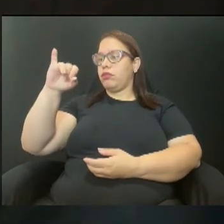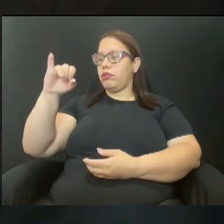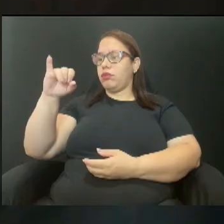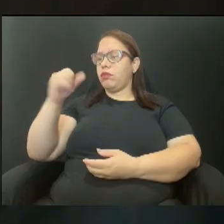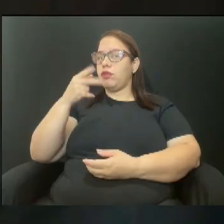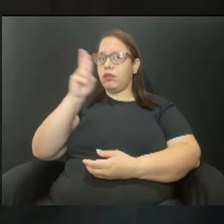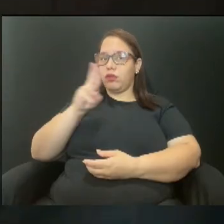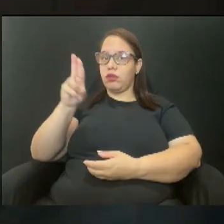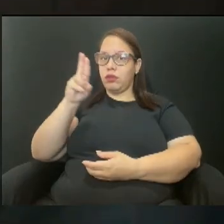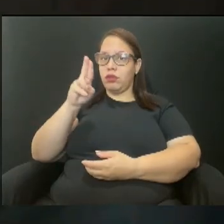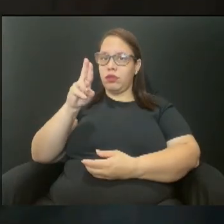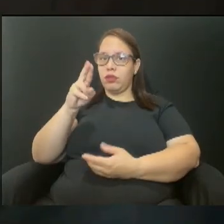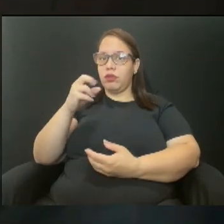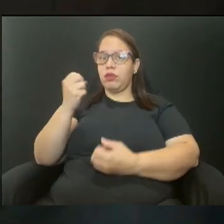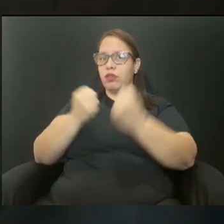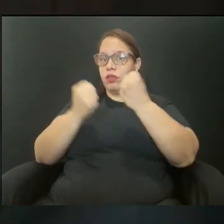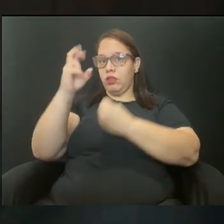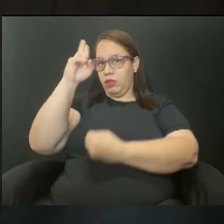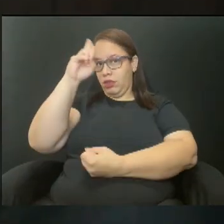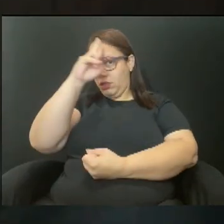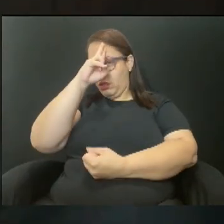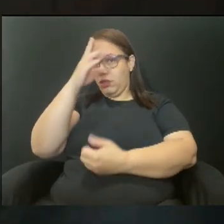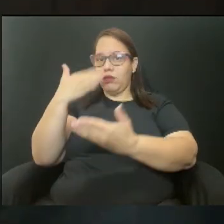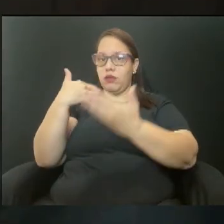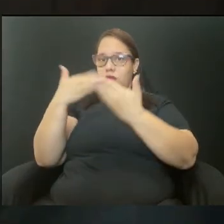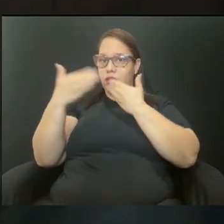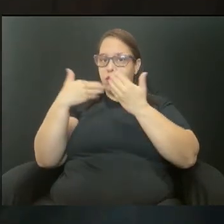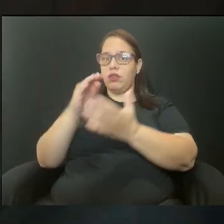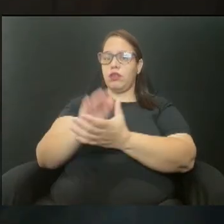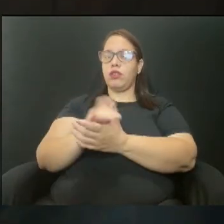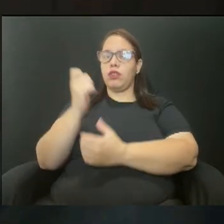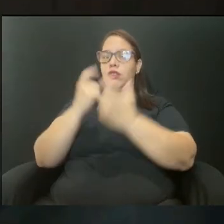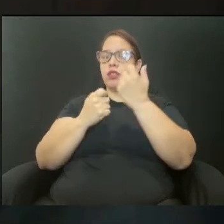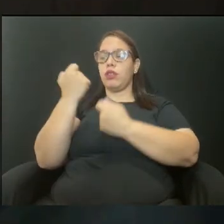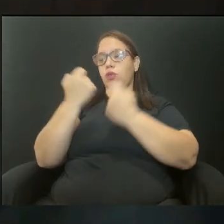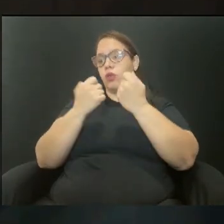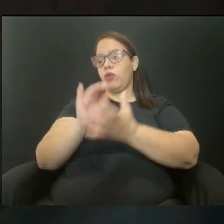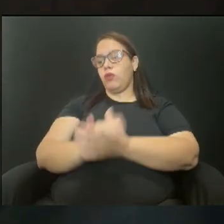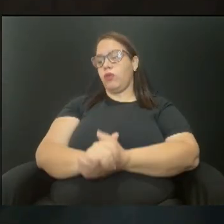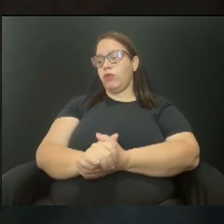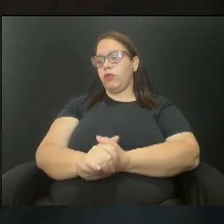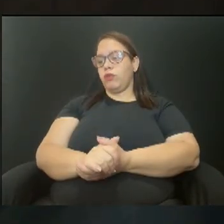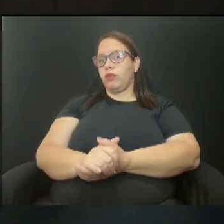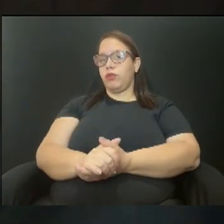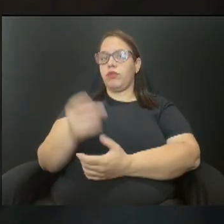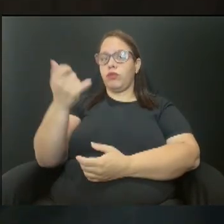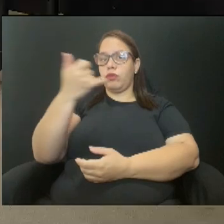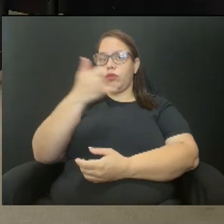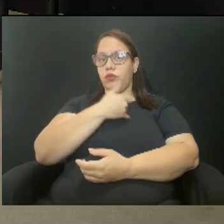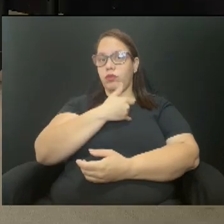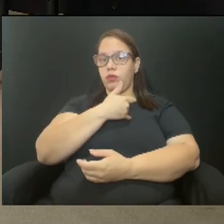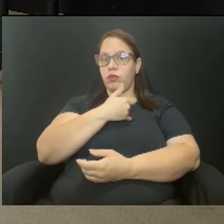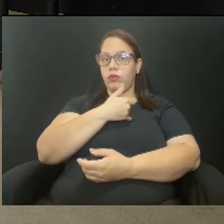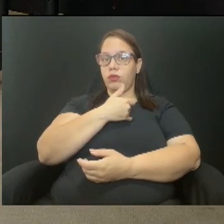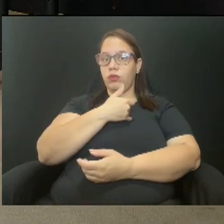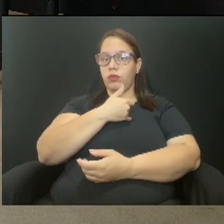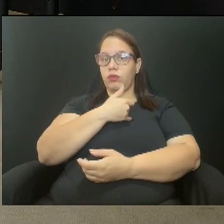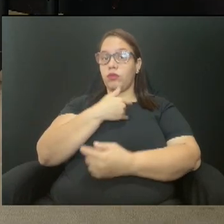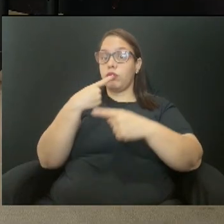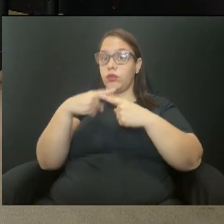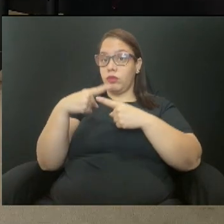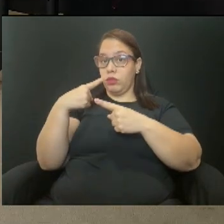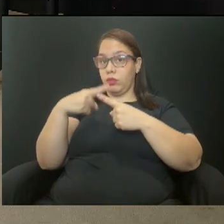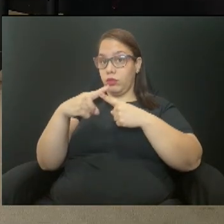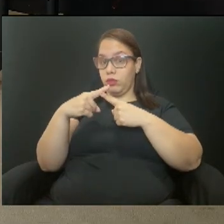aplicativo e a gente acaba conversando muitas vezes com alguns motoristas. Um me disse recentemente, inclusive, que por conta, ele